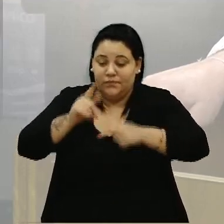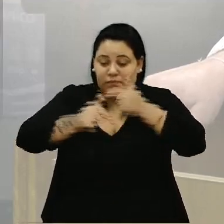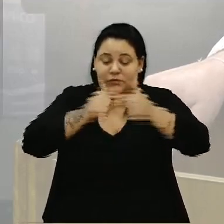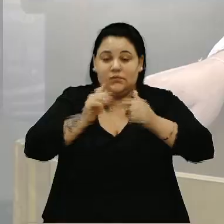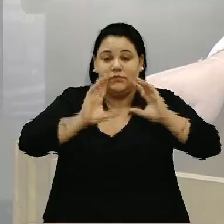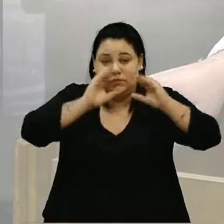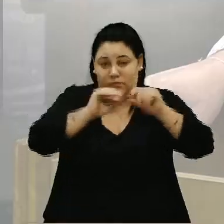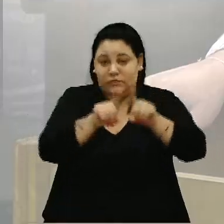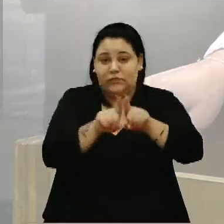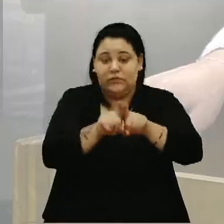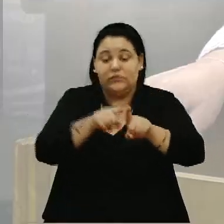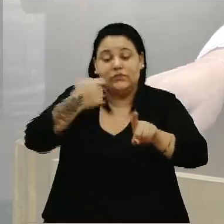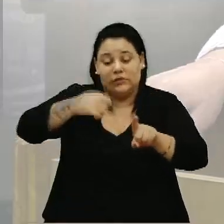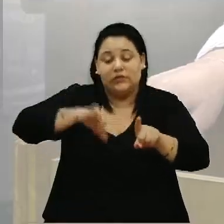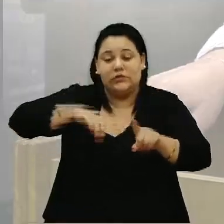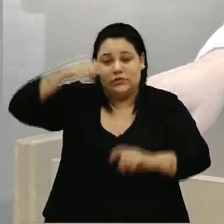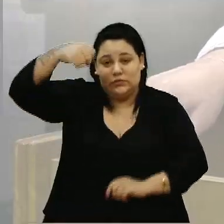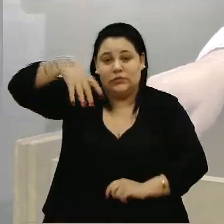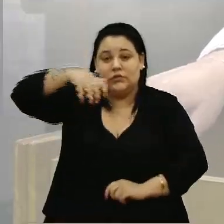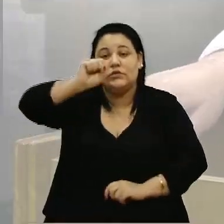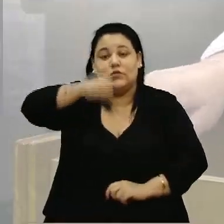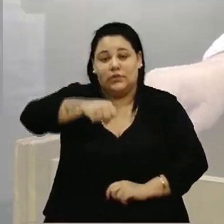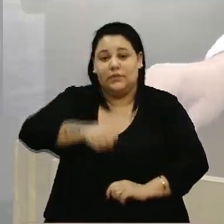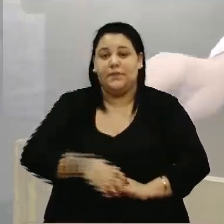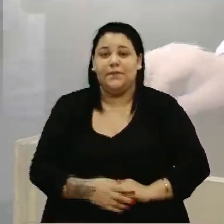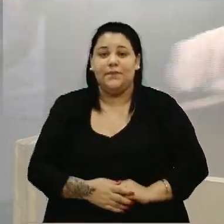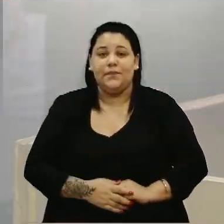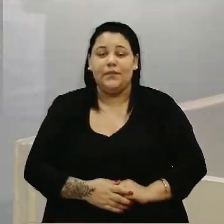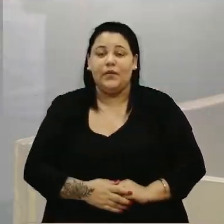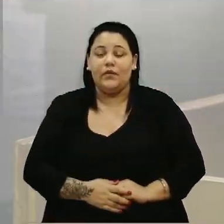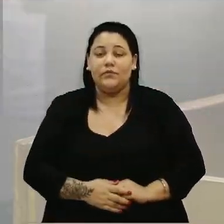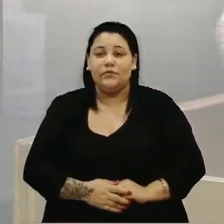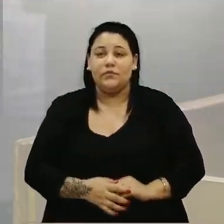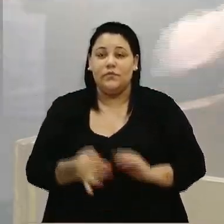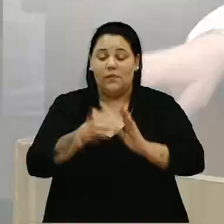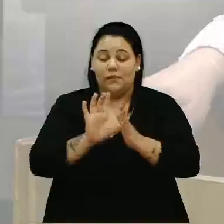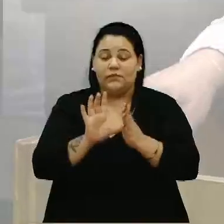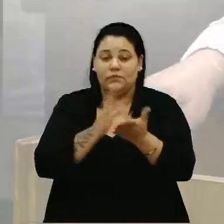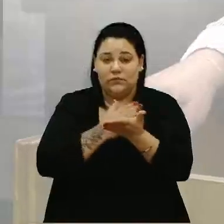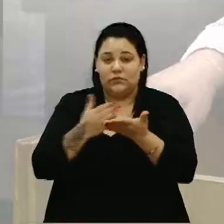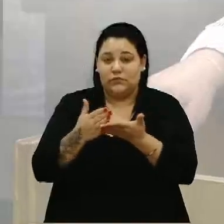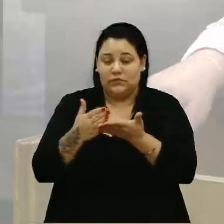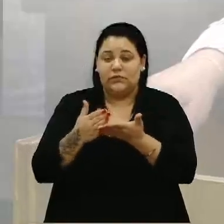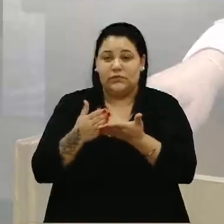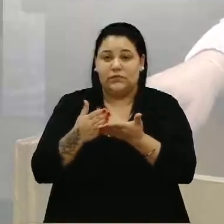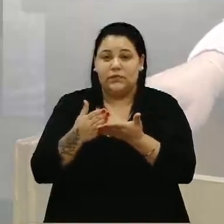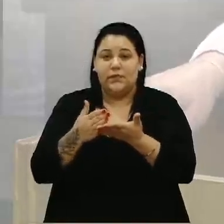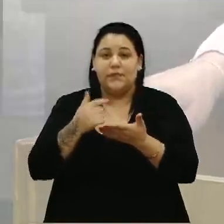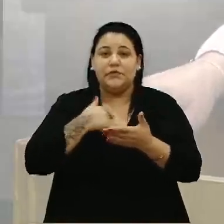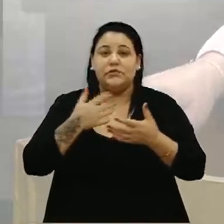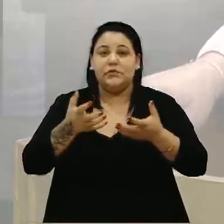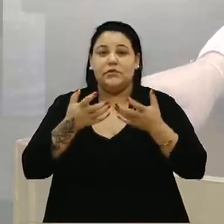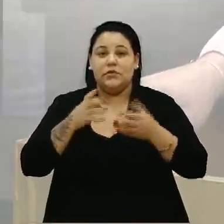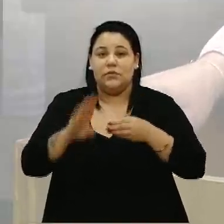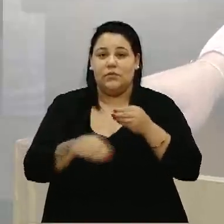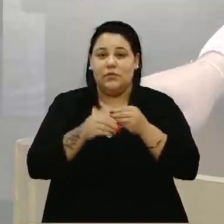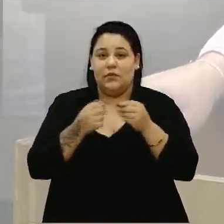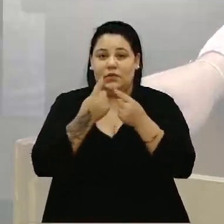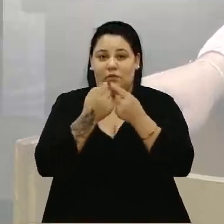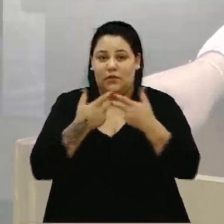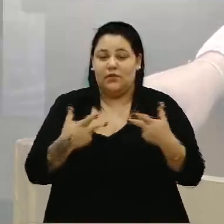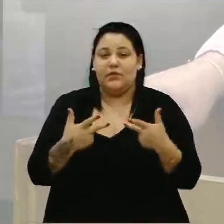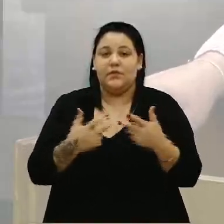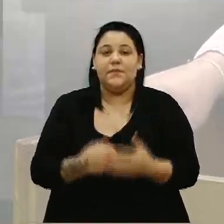noite, precisam da iluminação. Eu quero, antes de começar, eu quero abrir um parênteses aqui. Quando